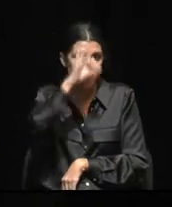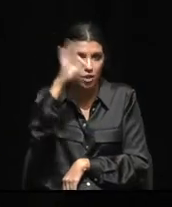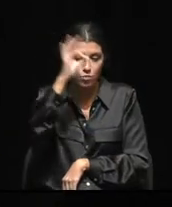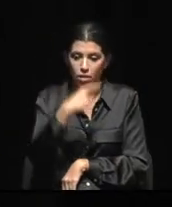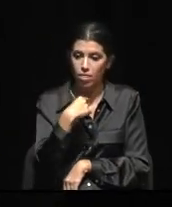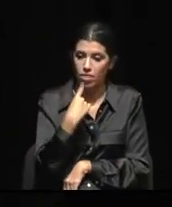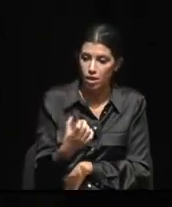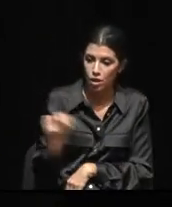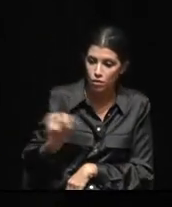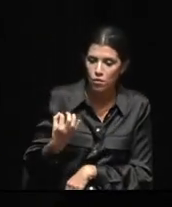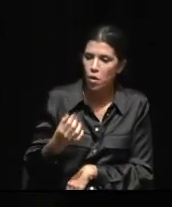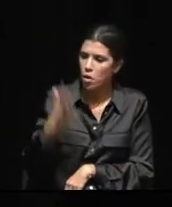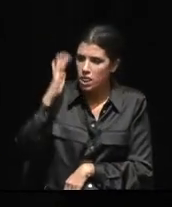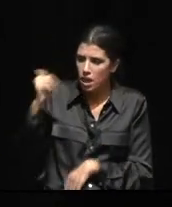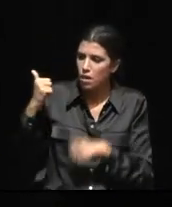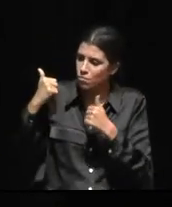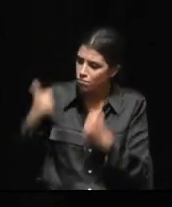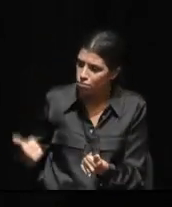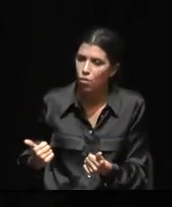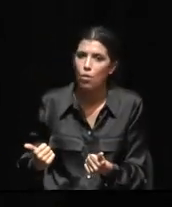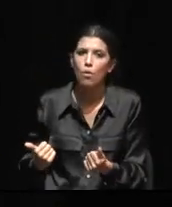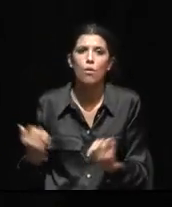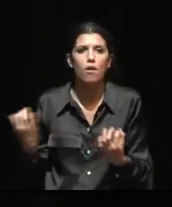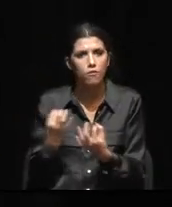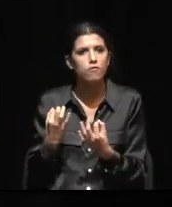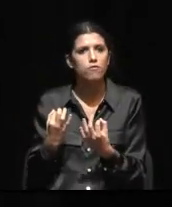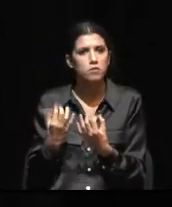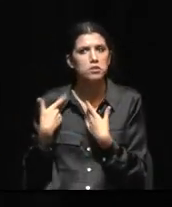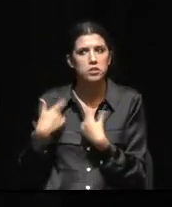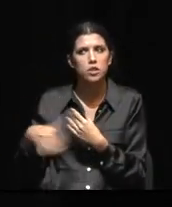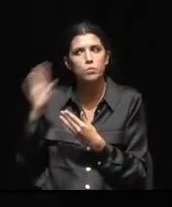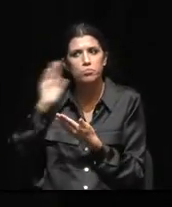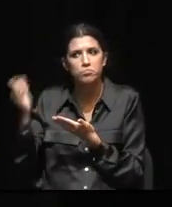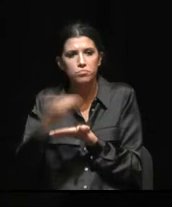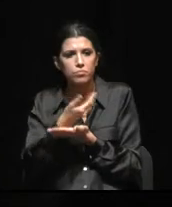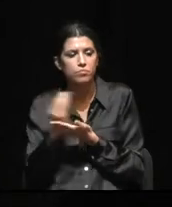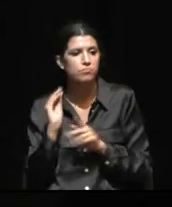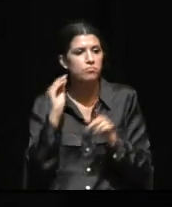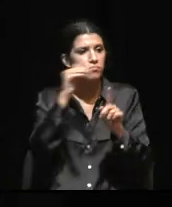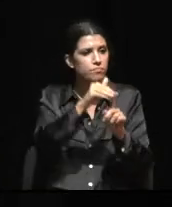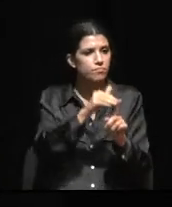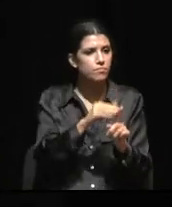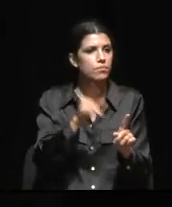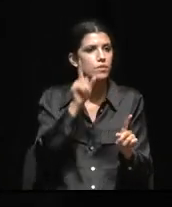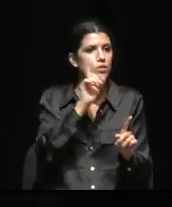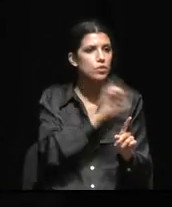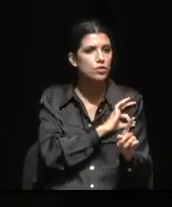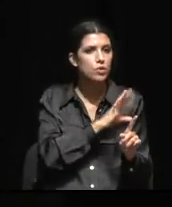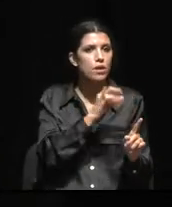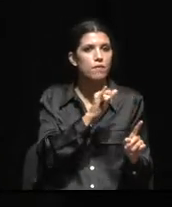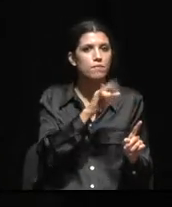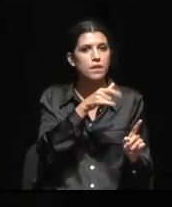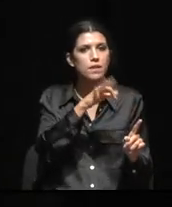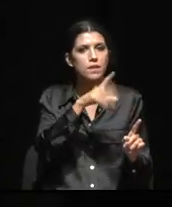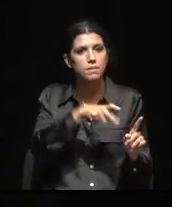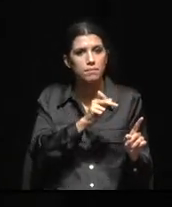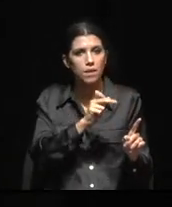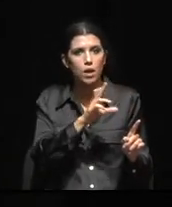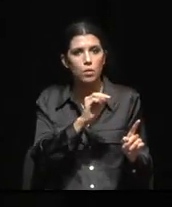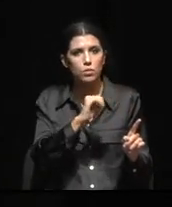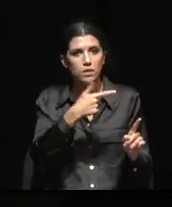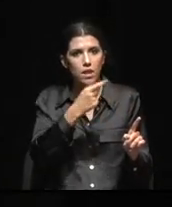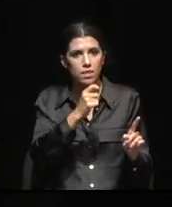referiu que esta era uma boa ideia e que iria transmitir à senhora Filipa Roseta para que que a pudesse